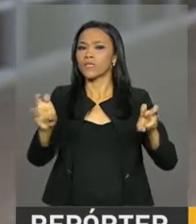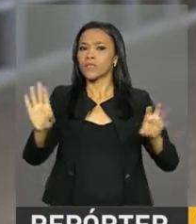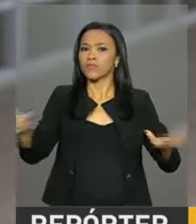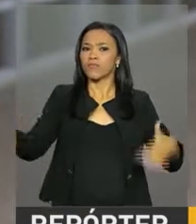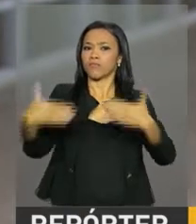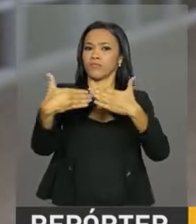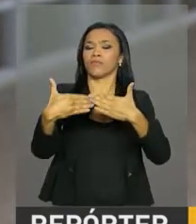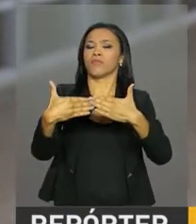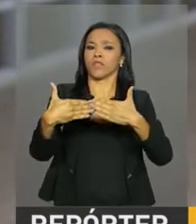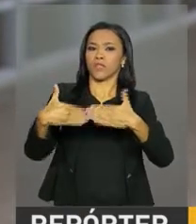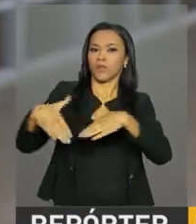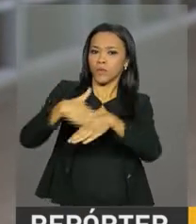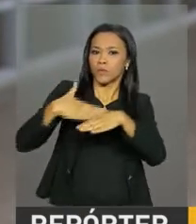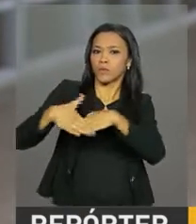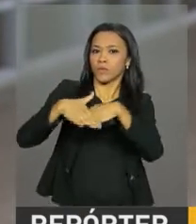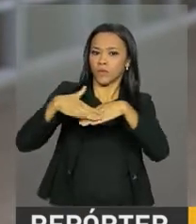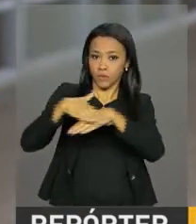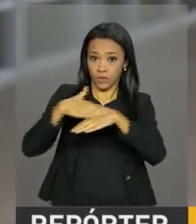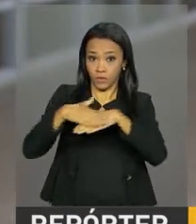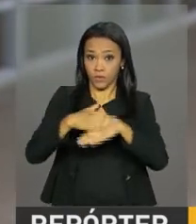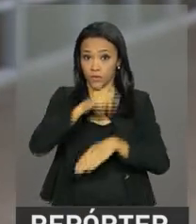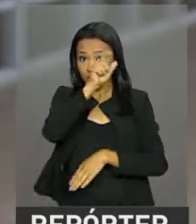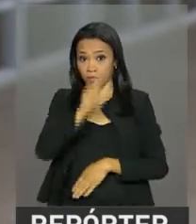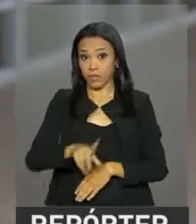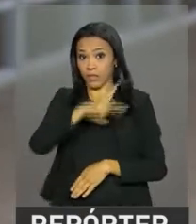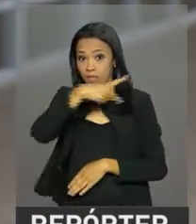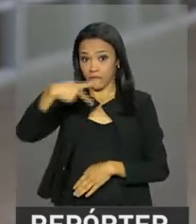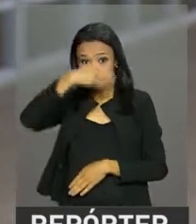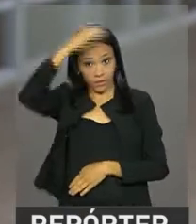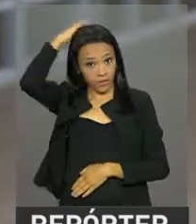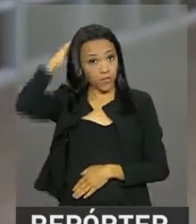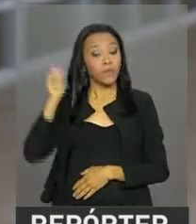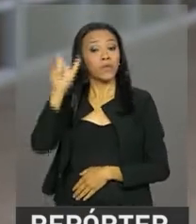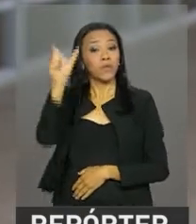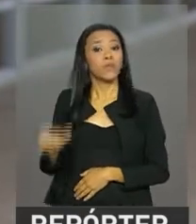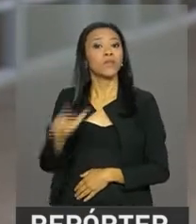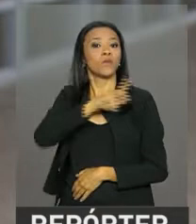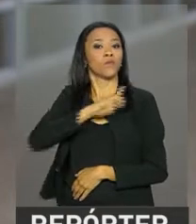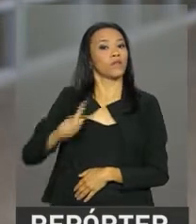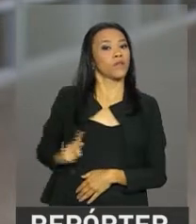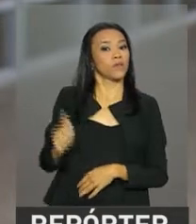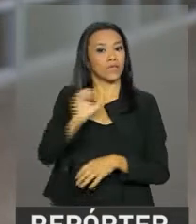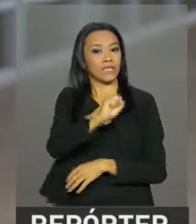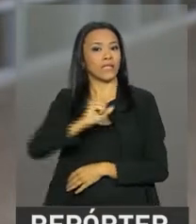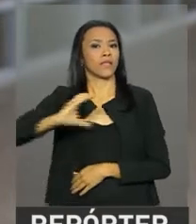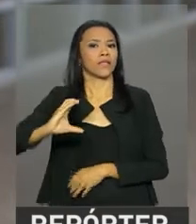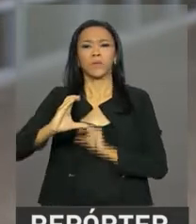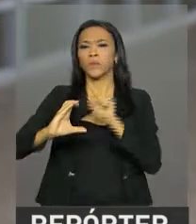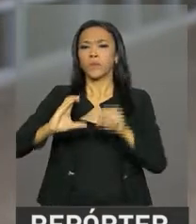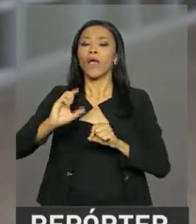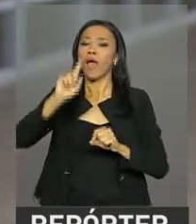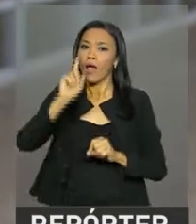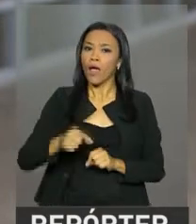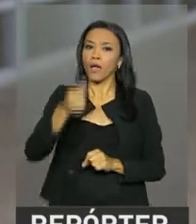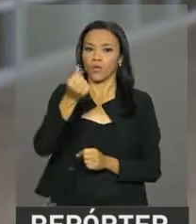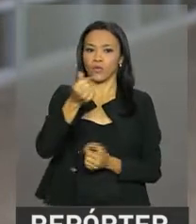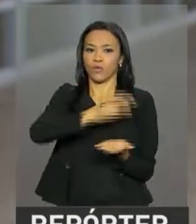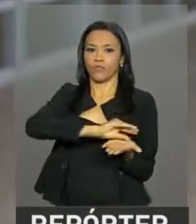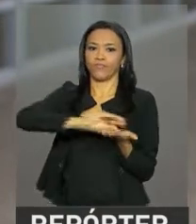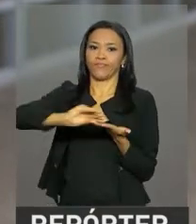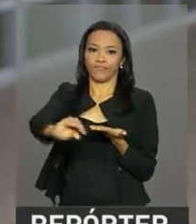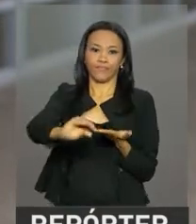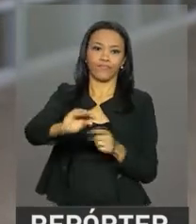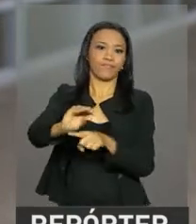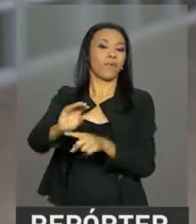michel temer eo governador de santa catarina raimundo colombo foi o repasse de verbas para obras